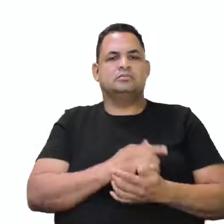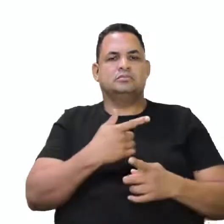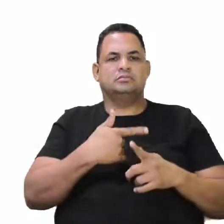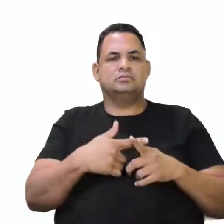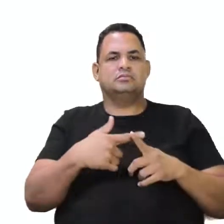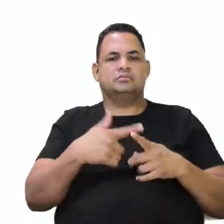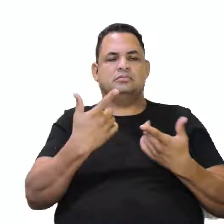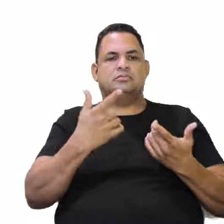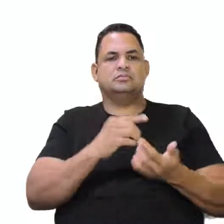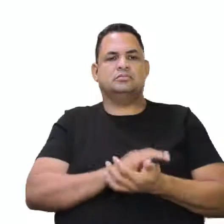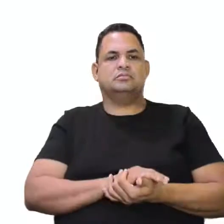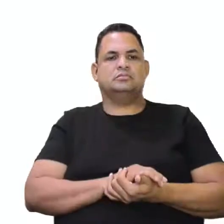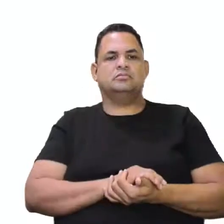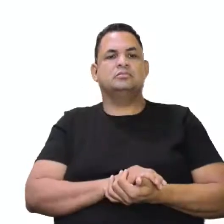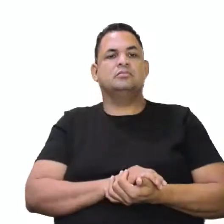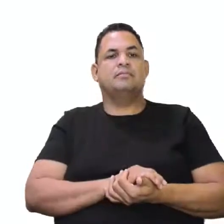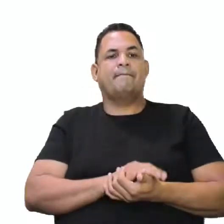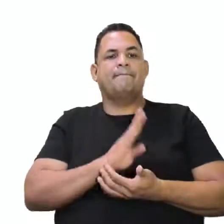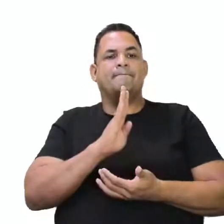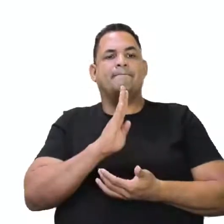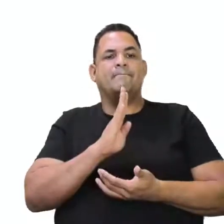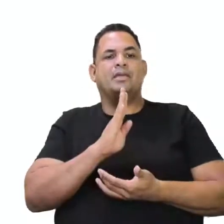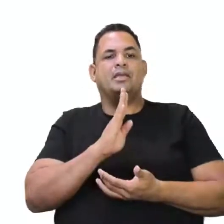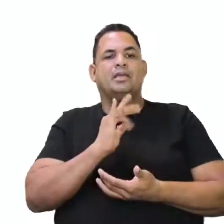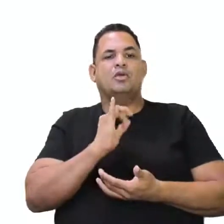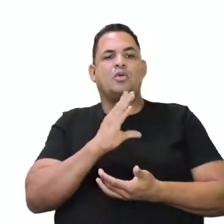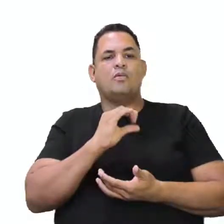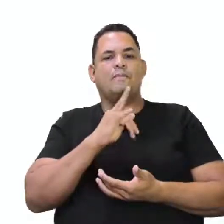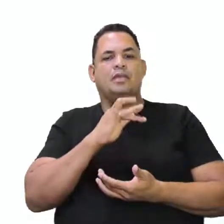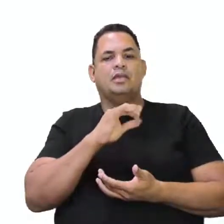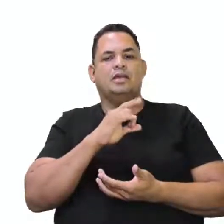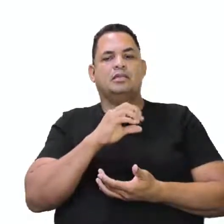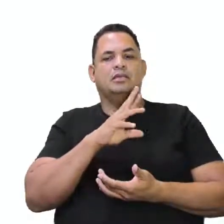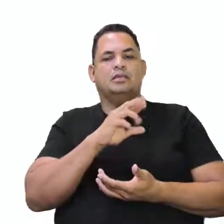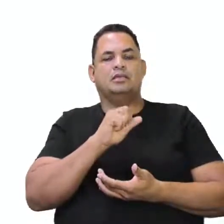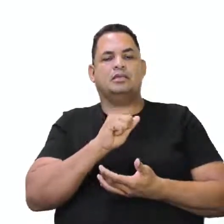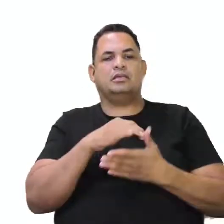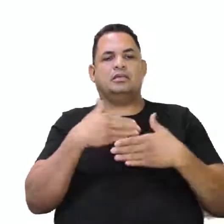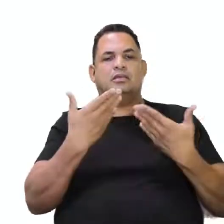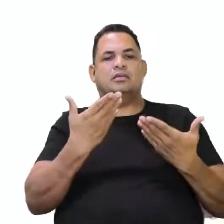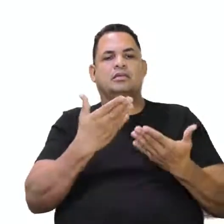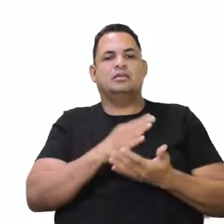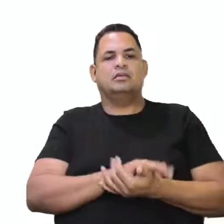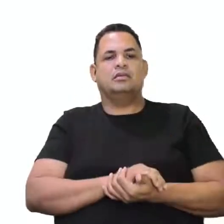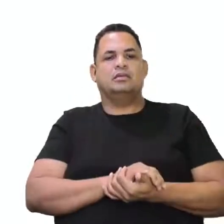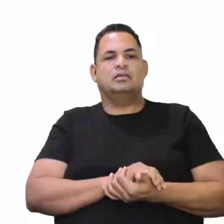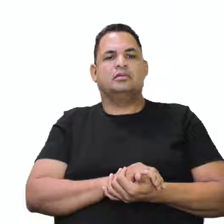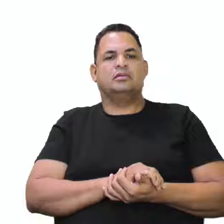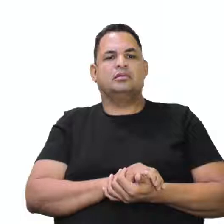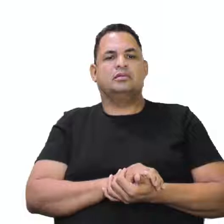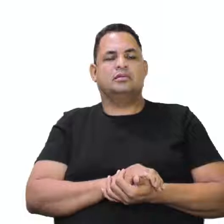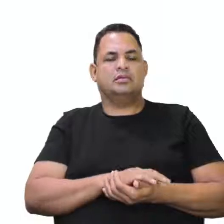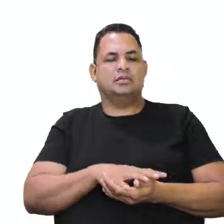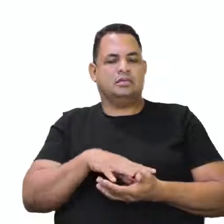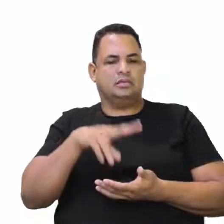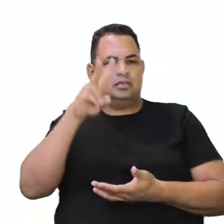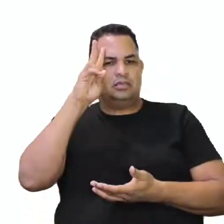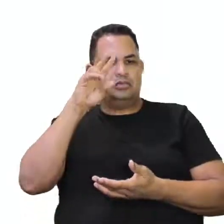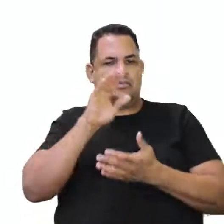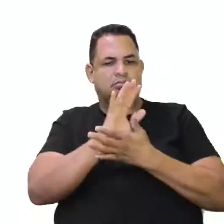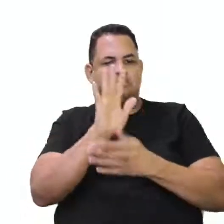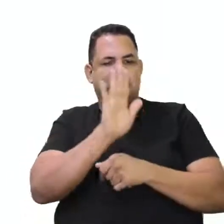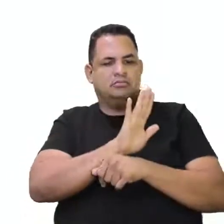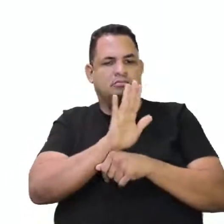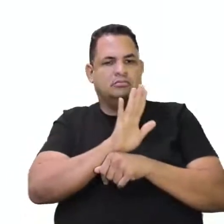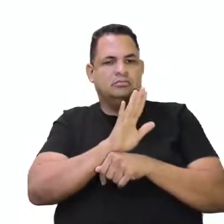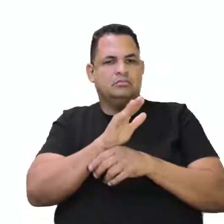Problemas e problemas. Então vamos lá, biopirataria, ou seja, pirataria, lembra aqueles filmes